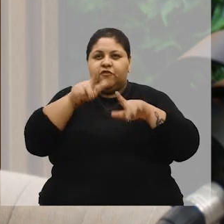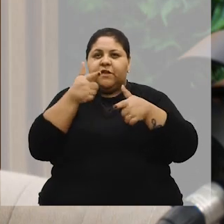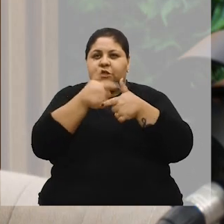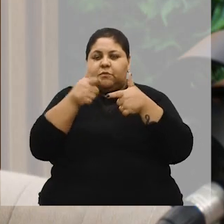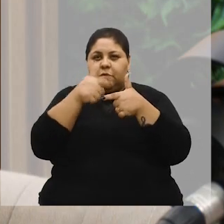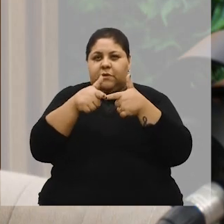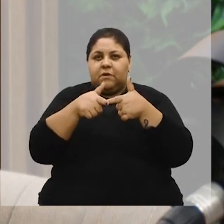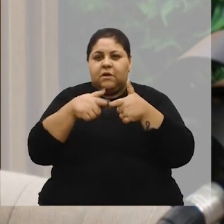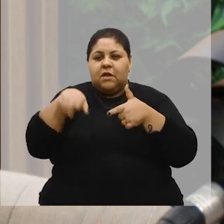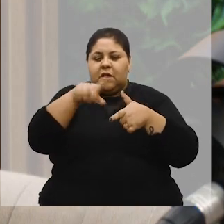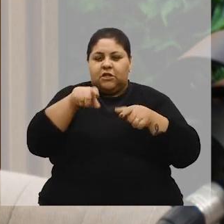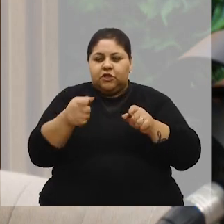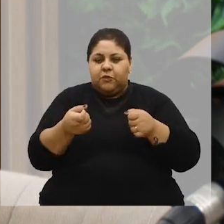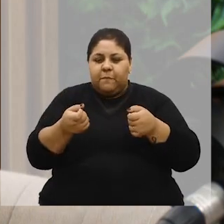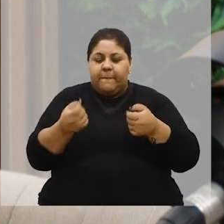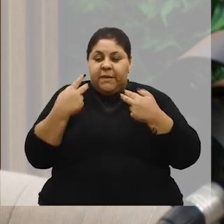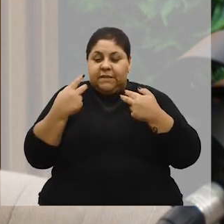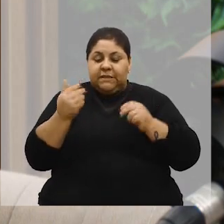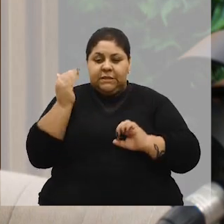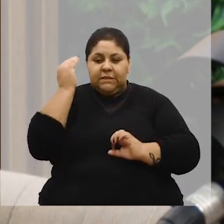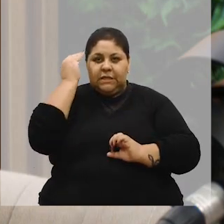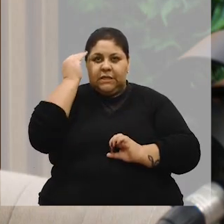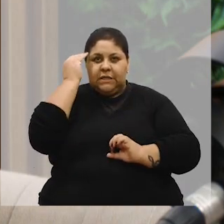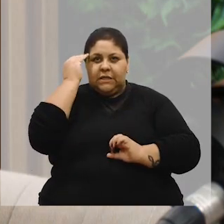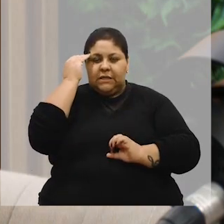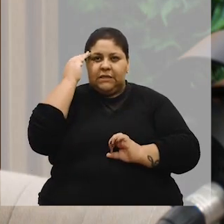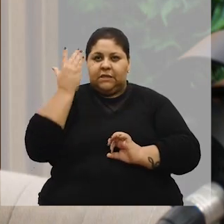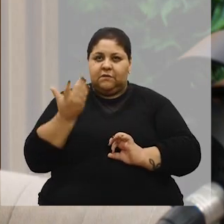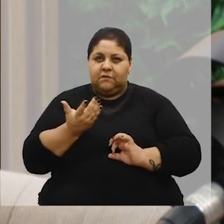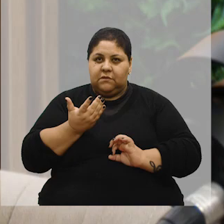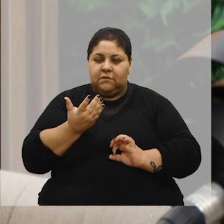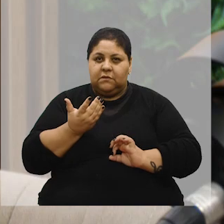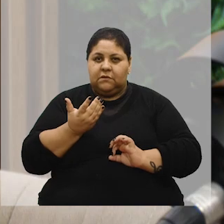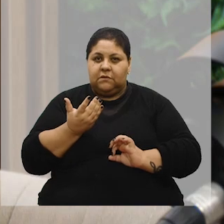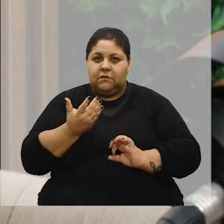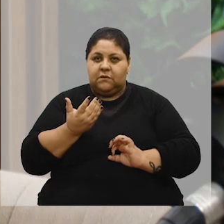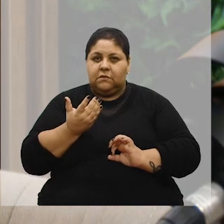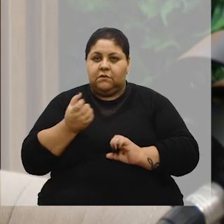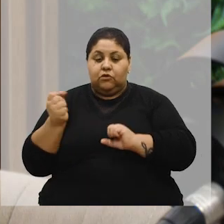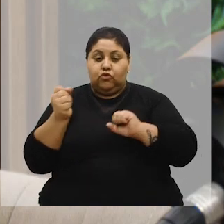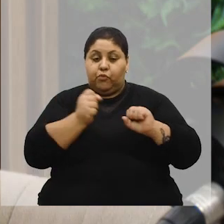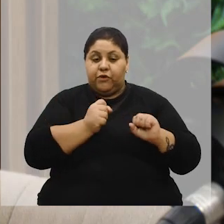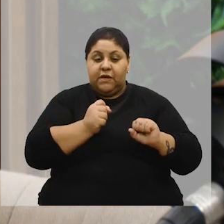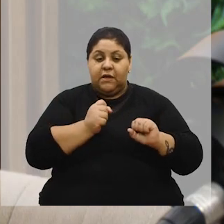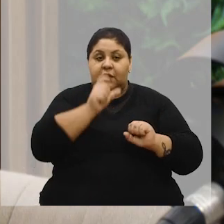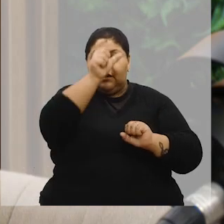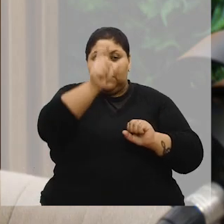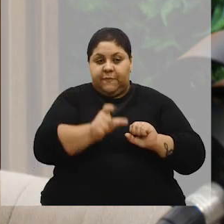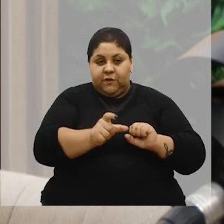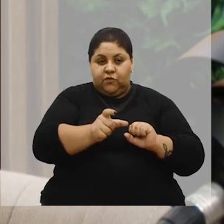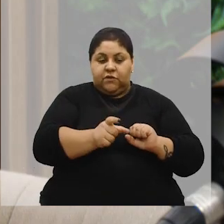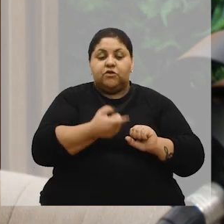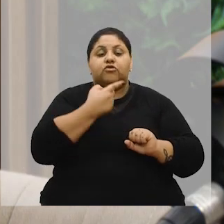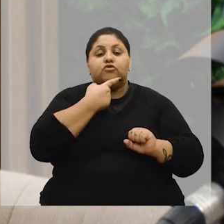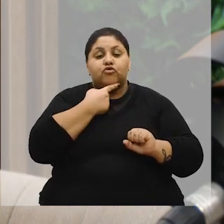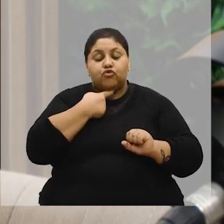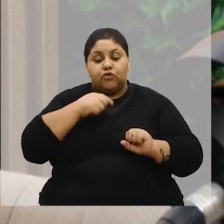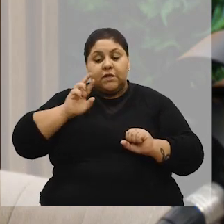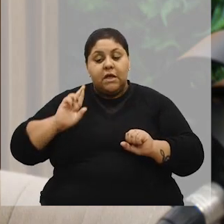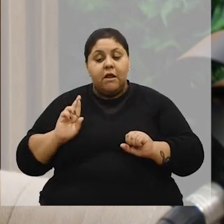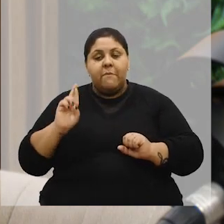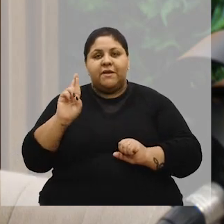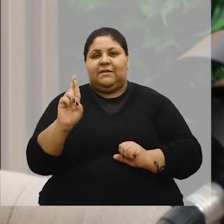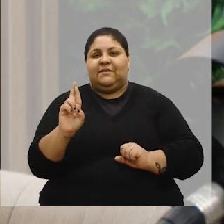precisa entender que a gente precisa colocar no poder as pessoas que a gente gostaria que nos